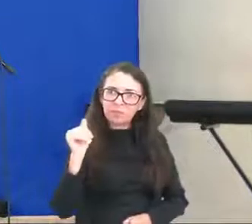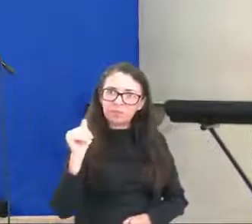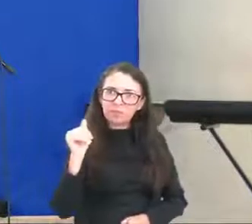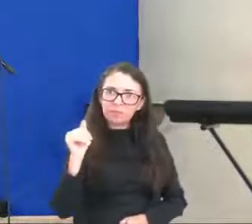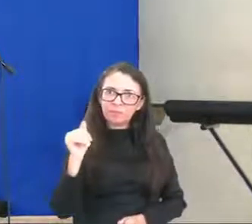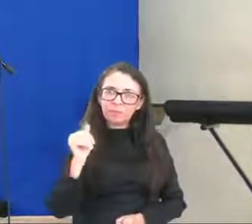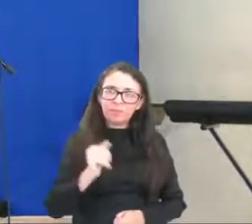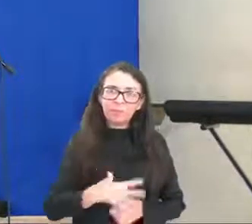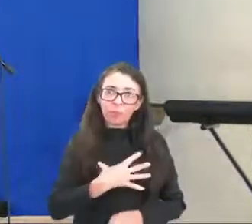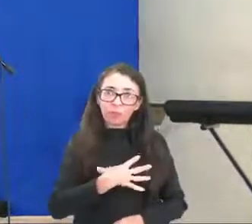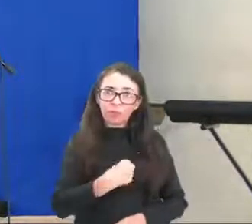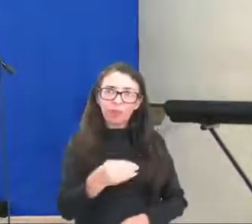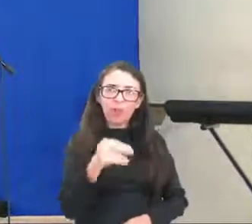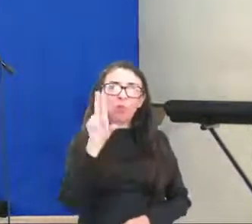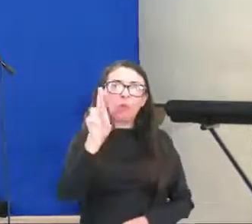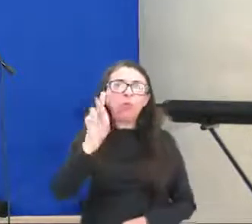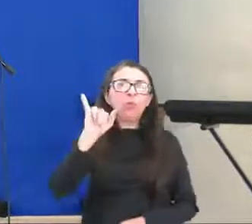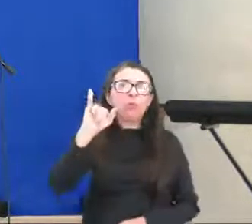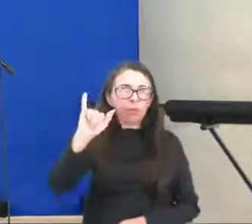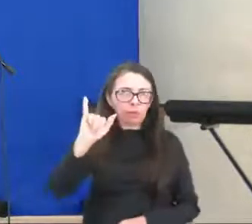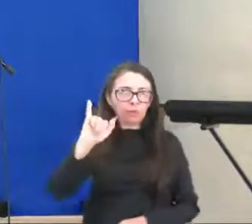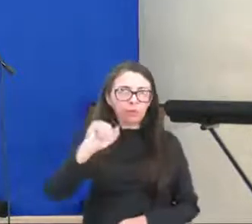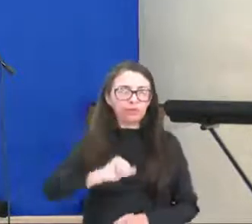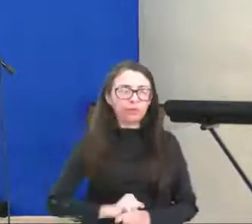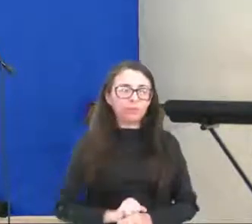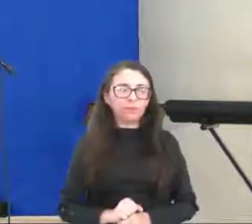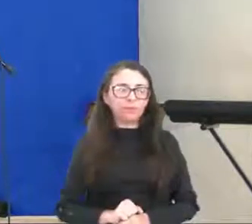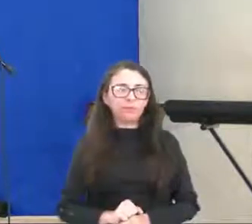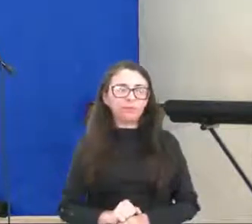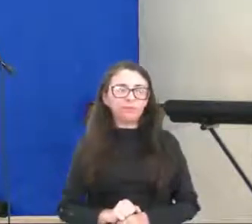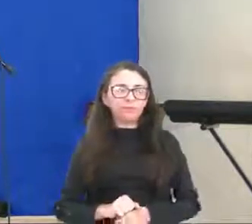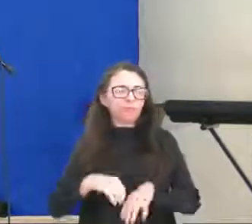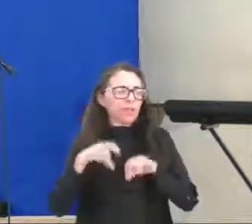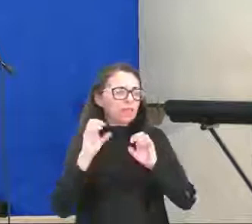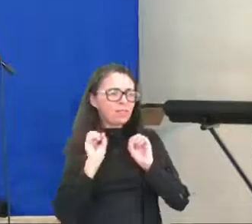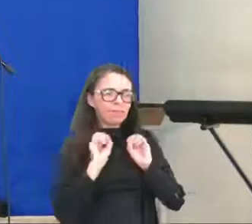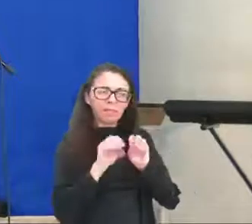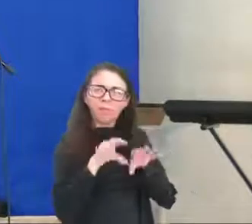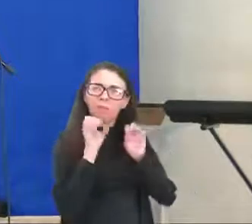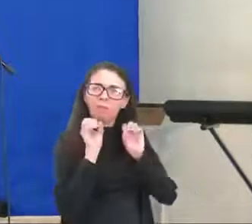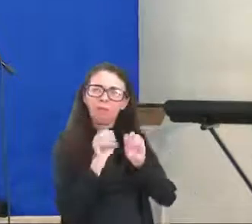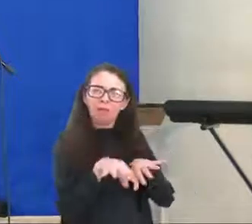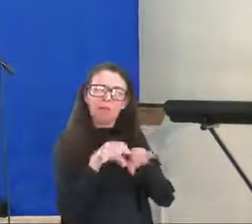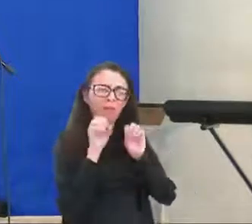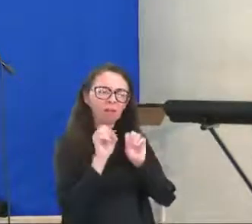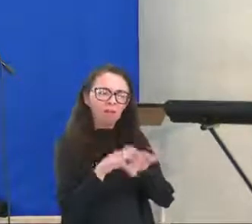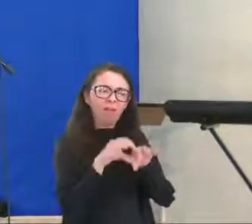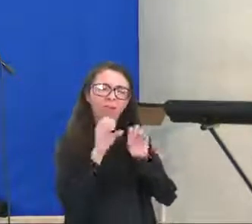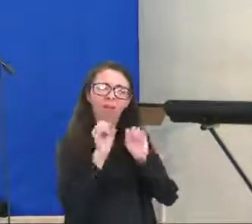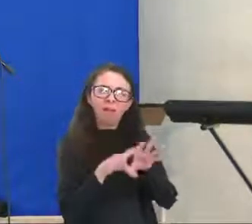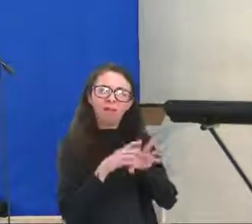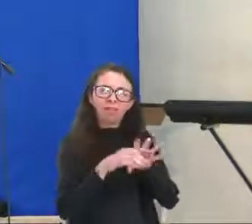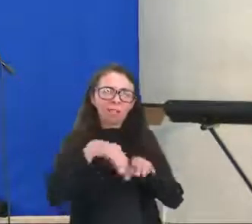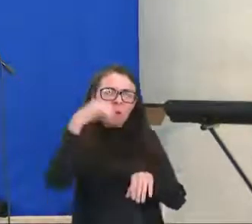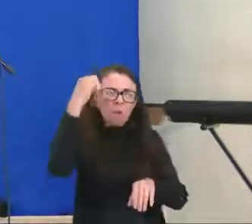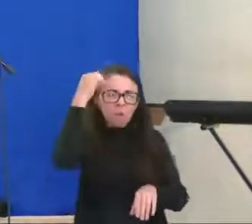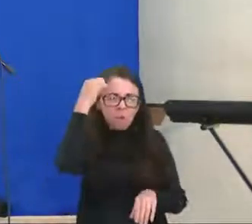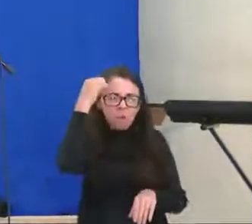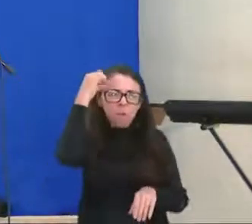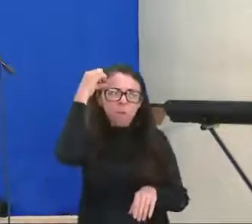Deus, no tocante à sabedoria, ao entendimento, à ciência